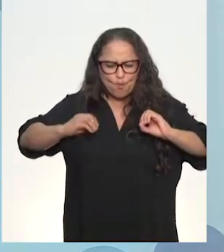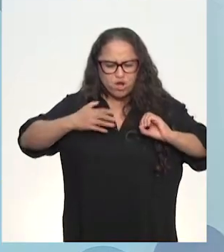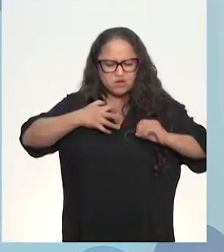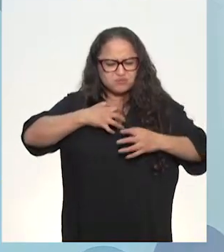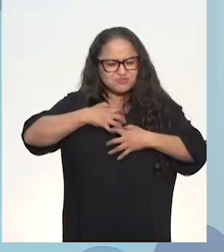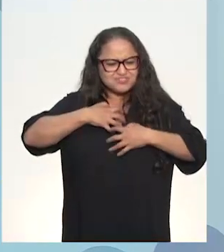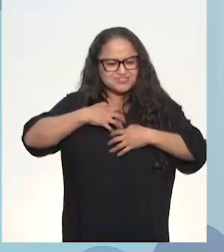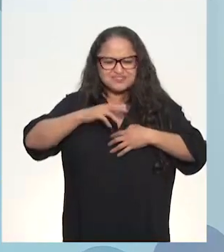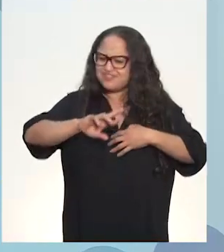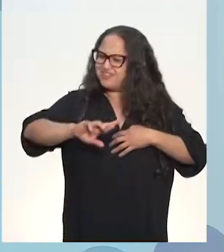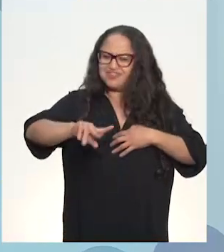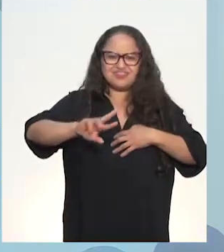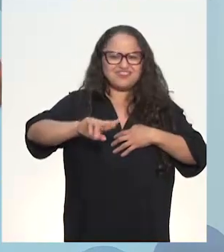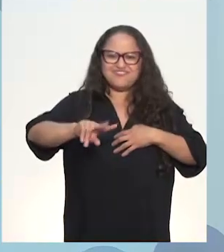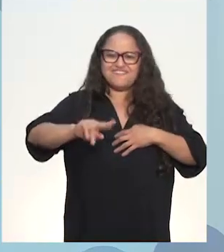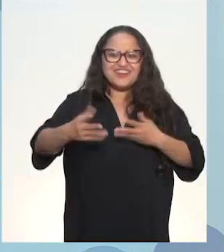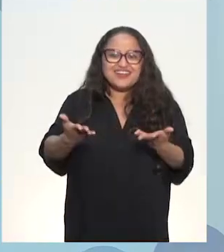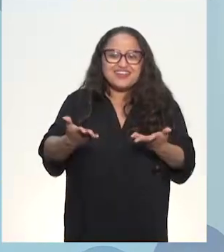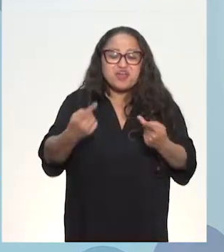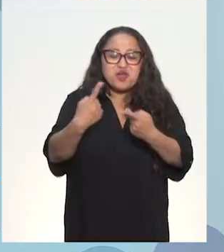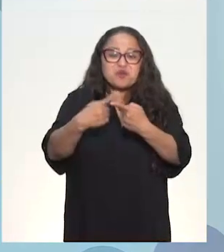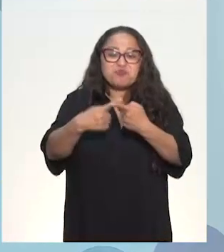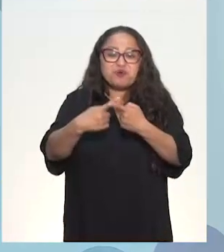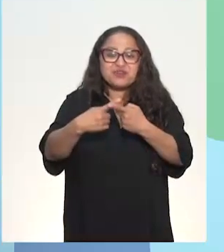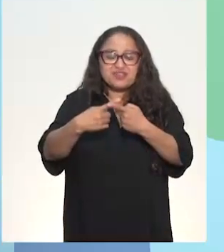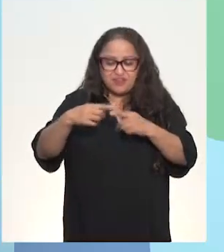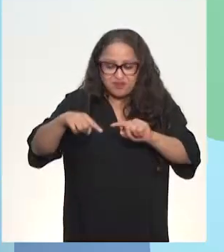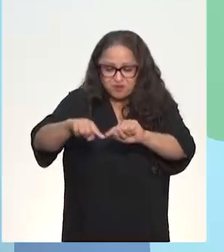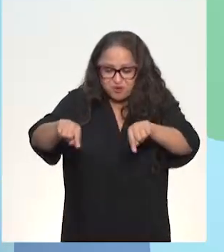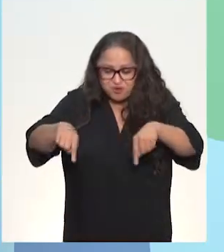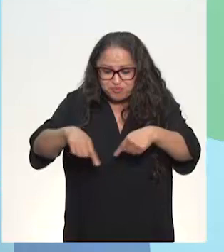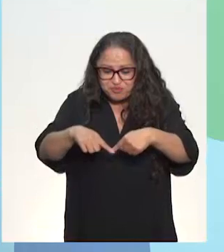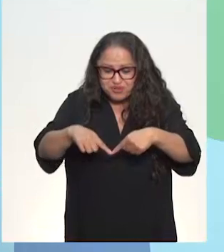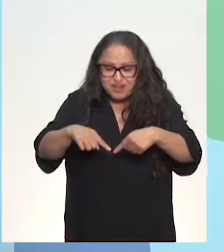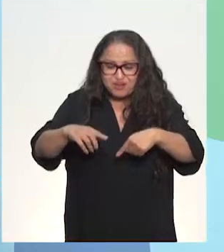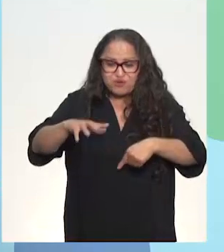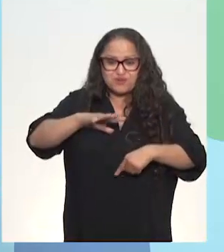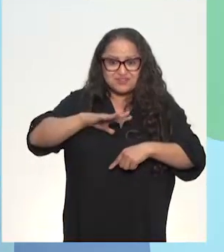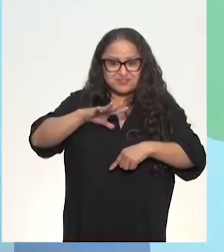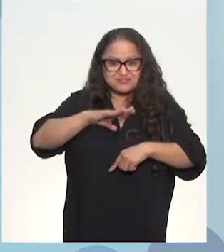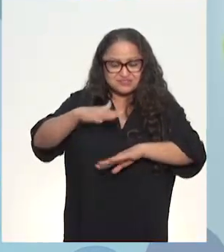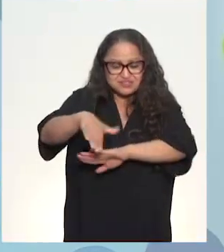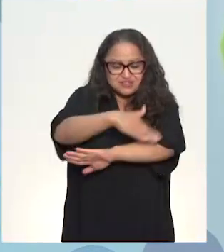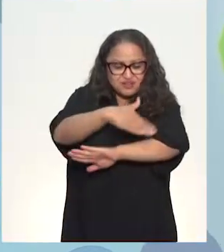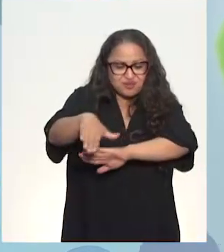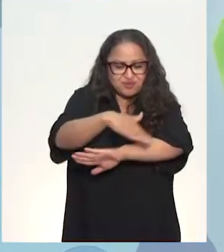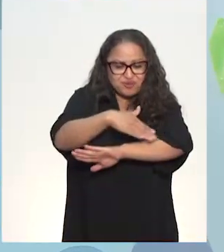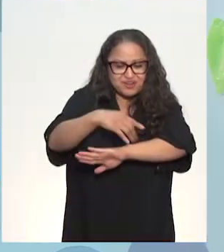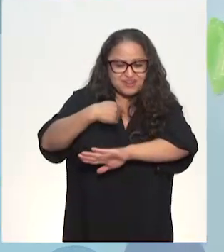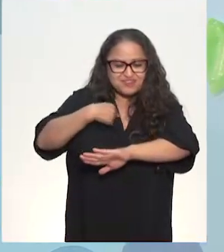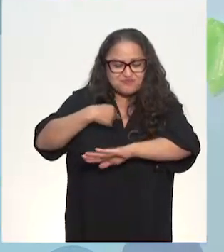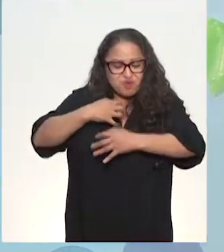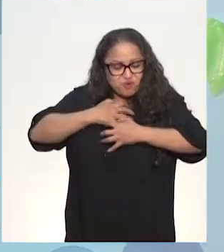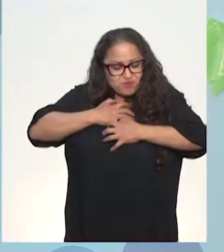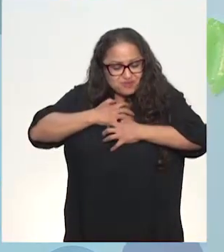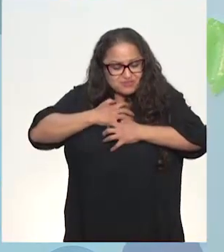rua, e eu sou feliz porque eu moro nessa O cidade. famoso existe amor em São Paulo. Existe amor em São Paulo, existe amor...